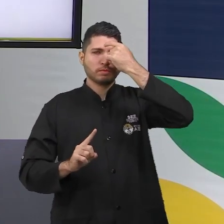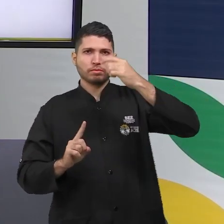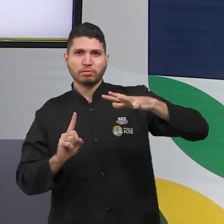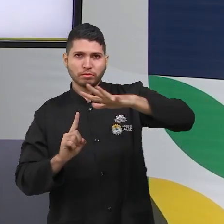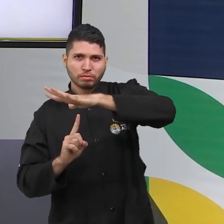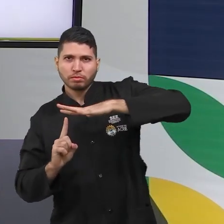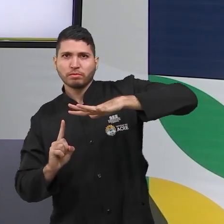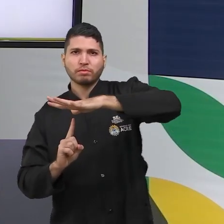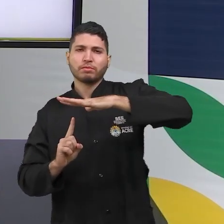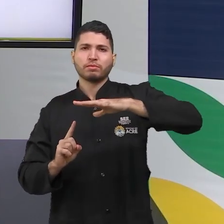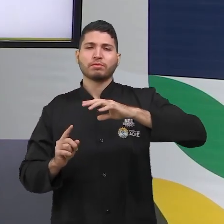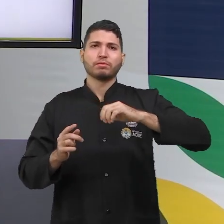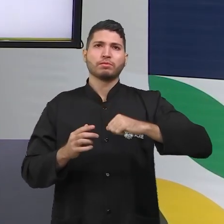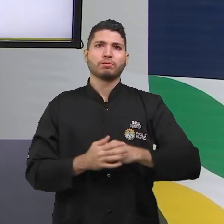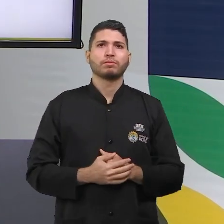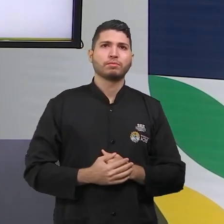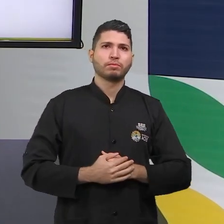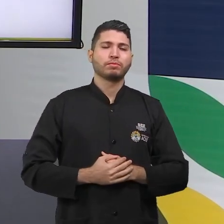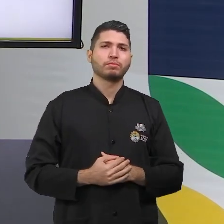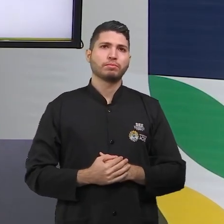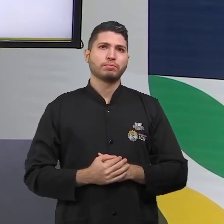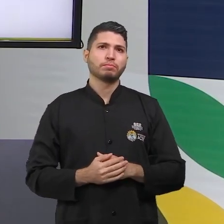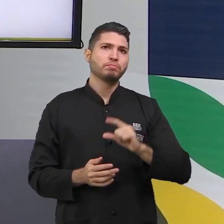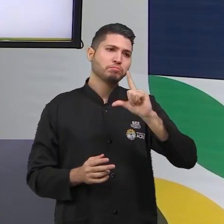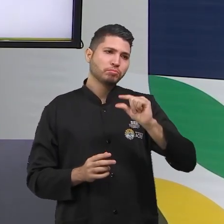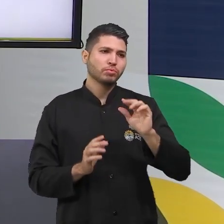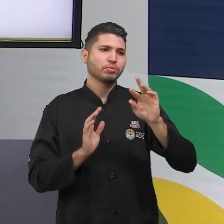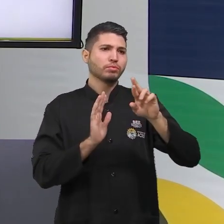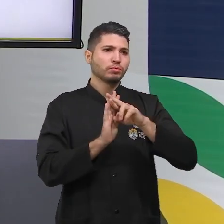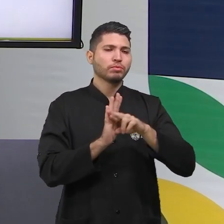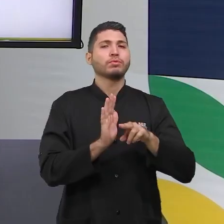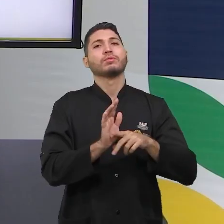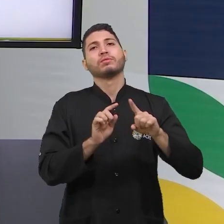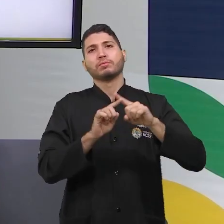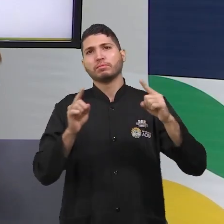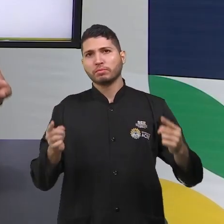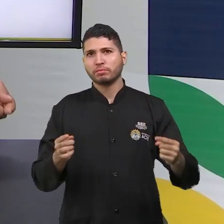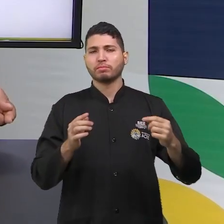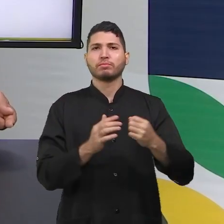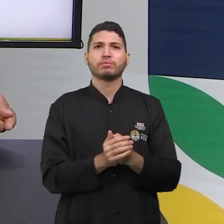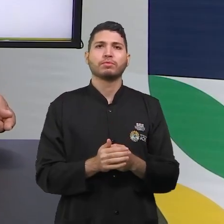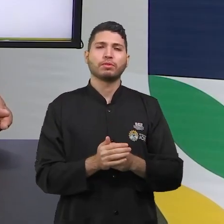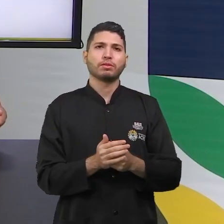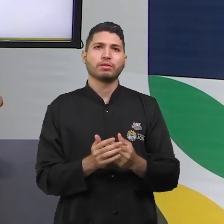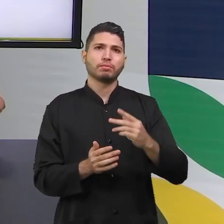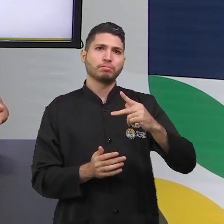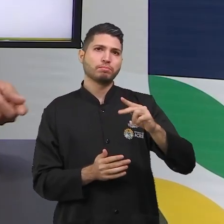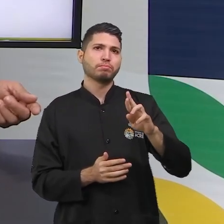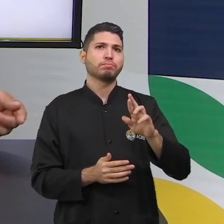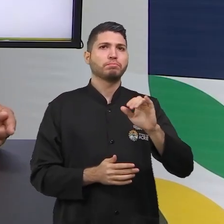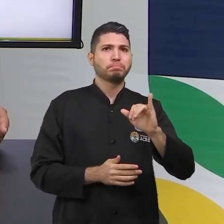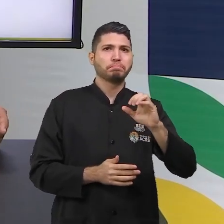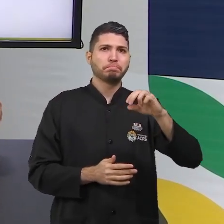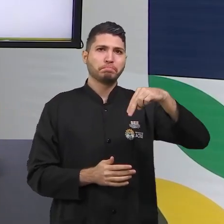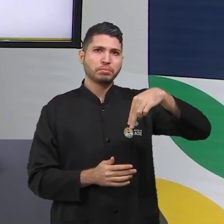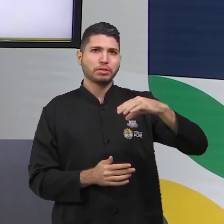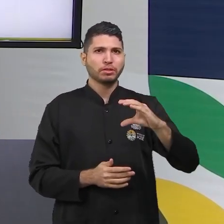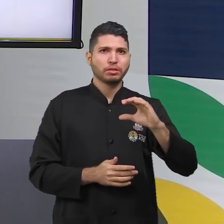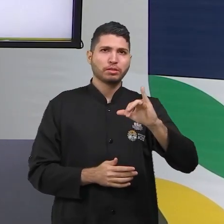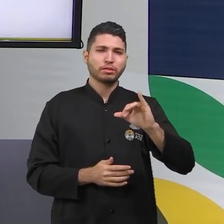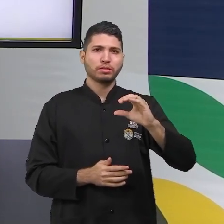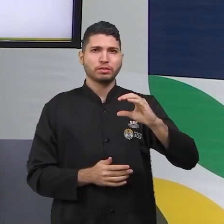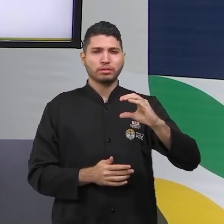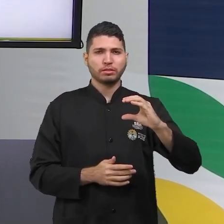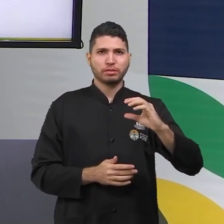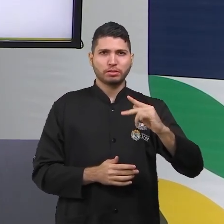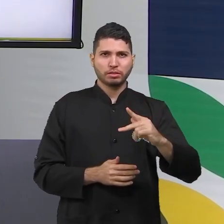menos normativa, mas apresenta mais princípios para que a gente possa